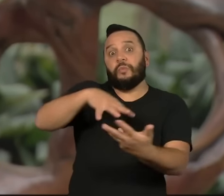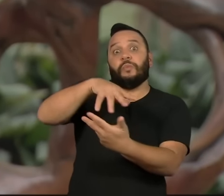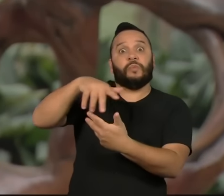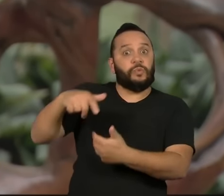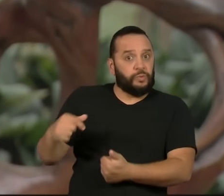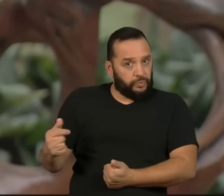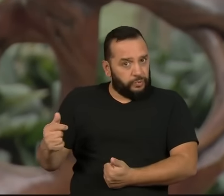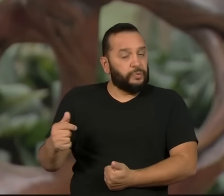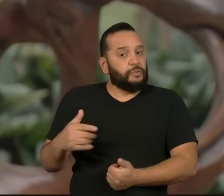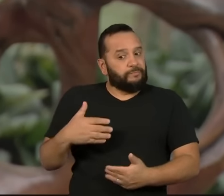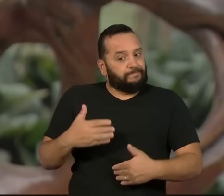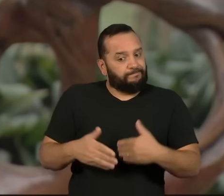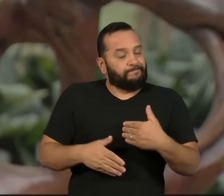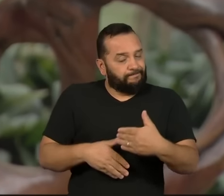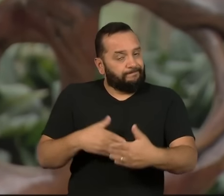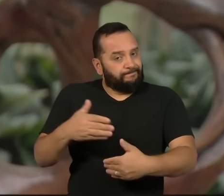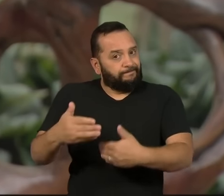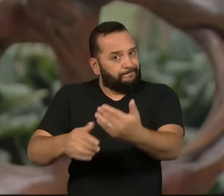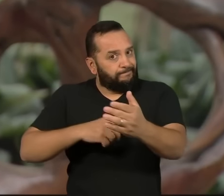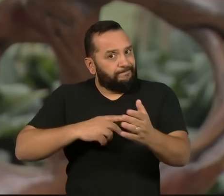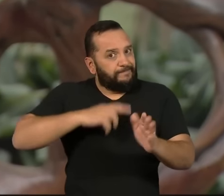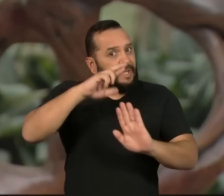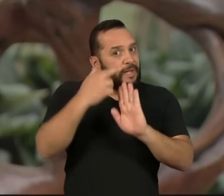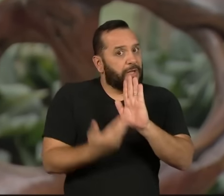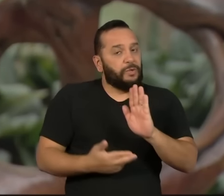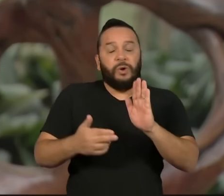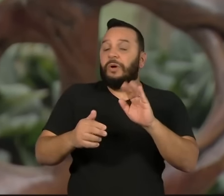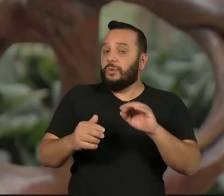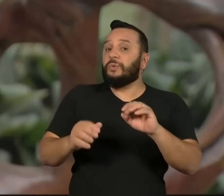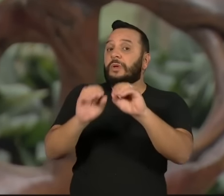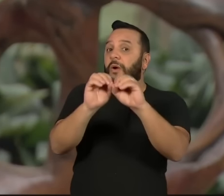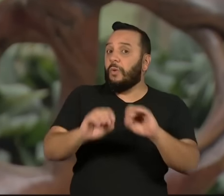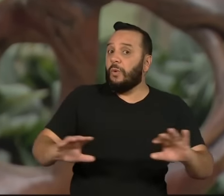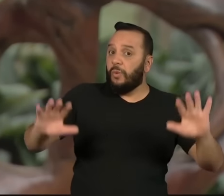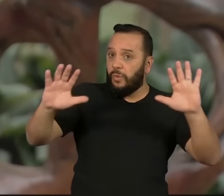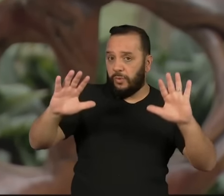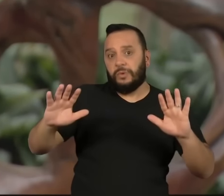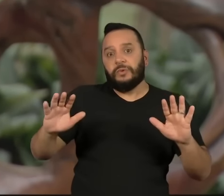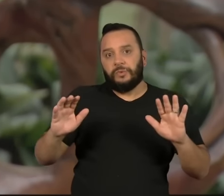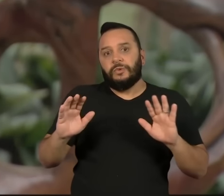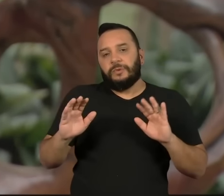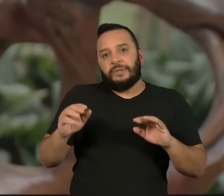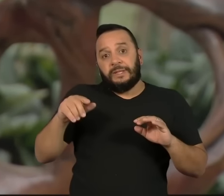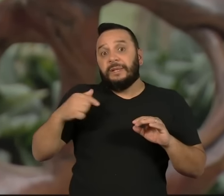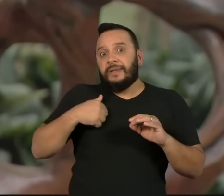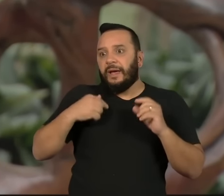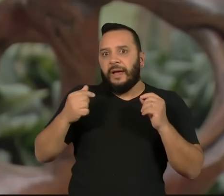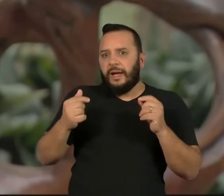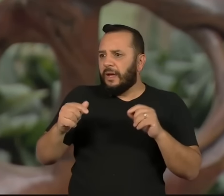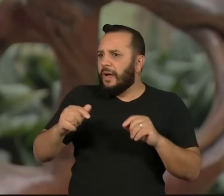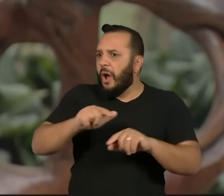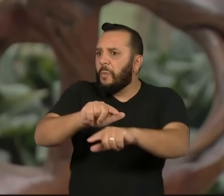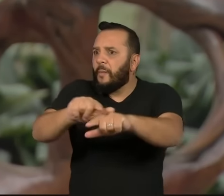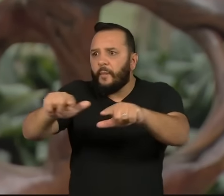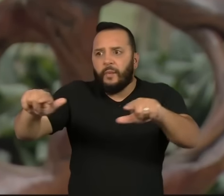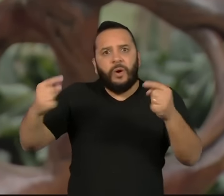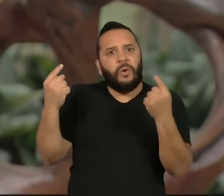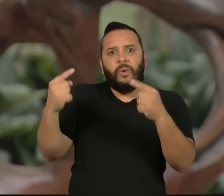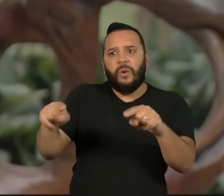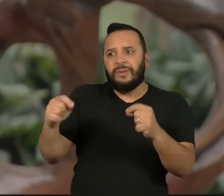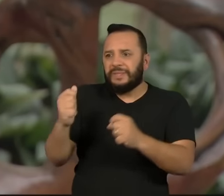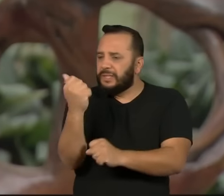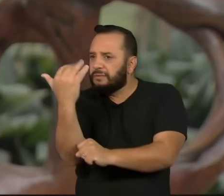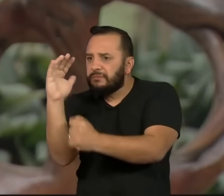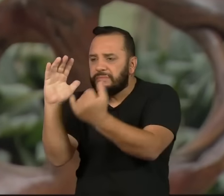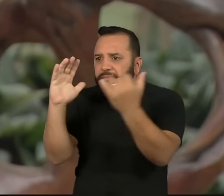um relatório da ONU ligado à Convenção de Combate à Desertificação. O aquecimento global e a